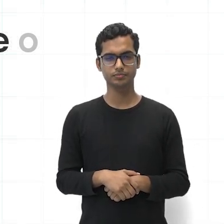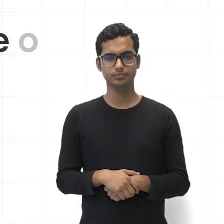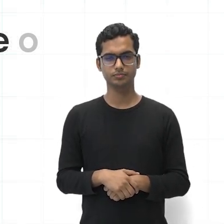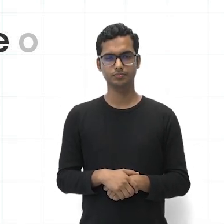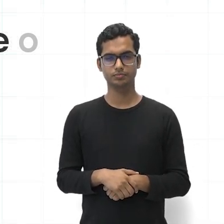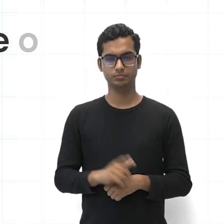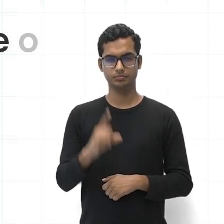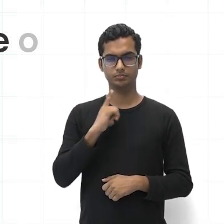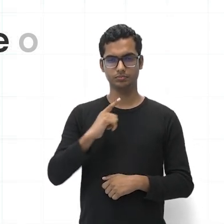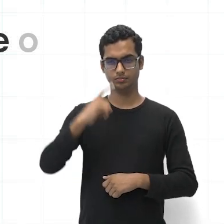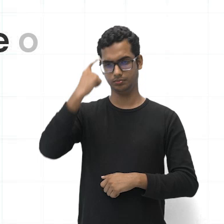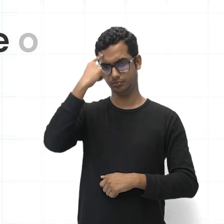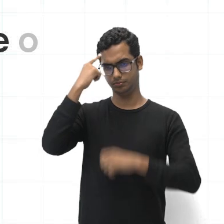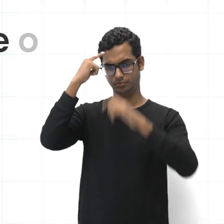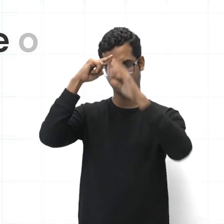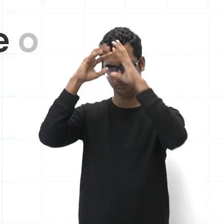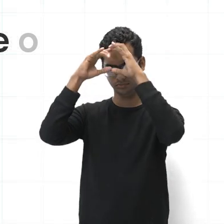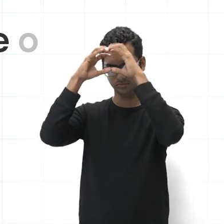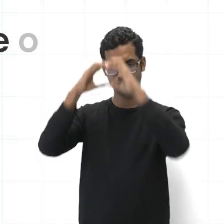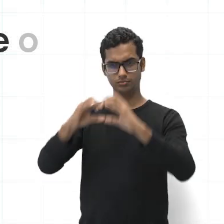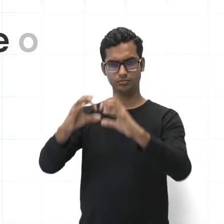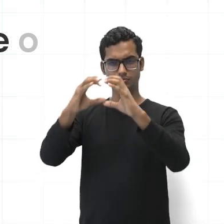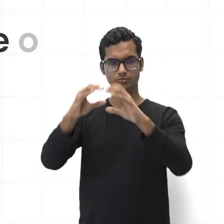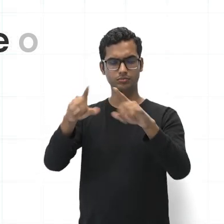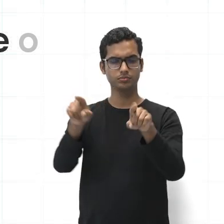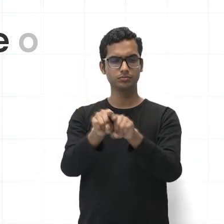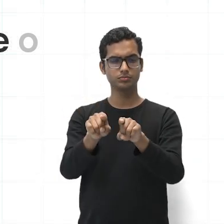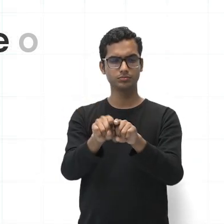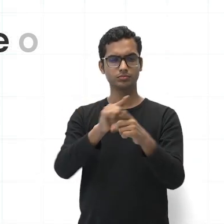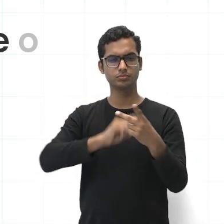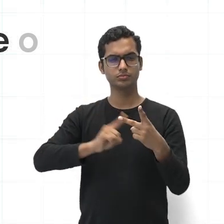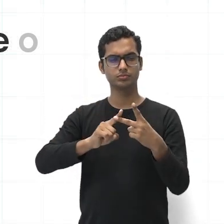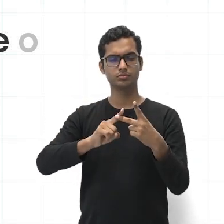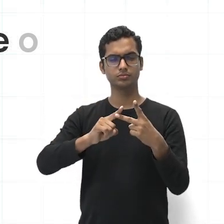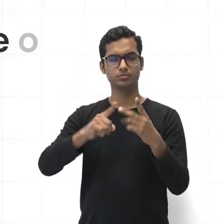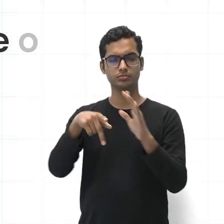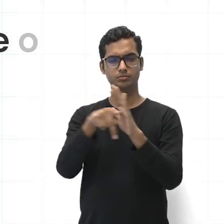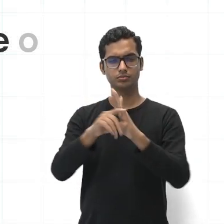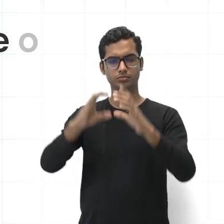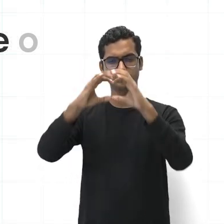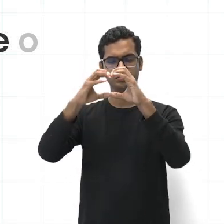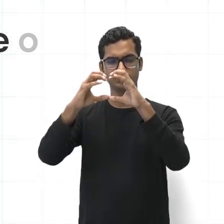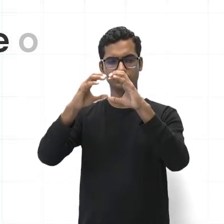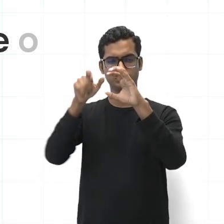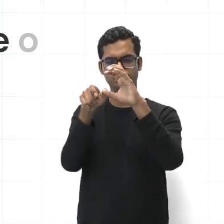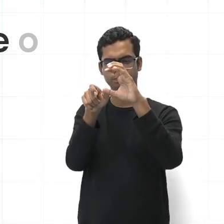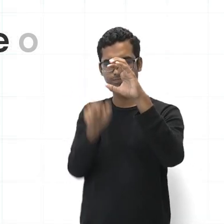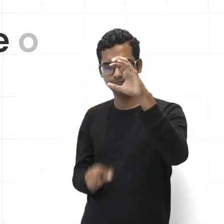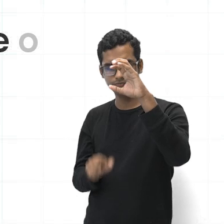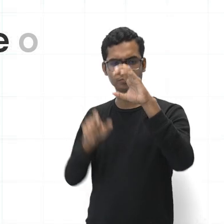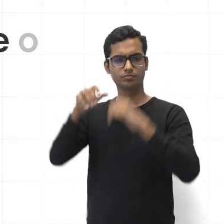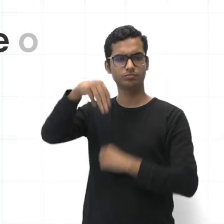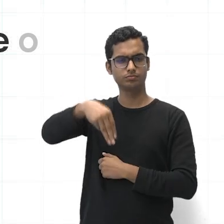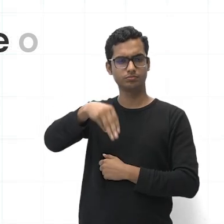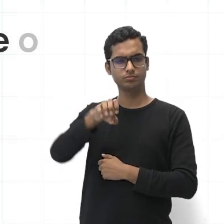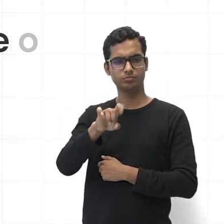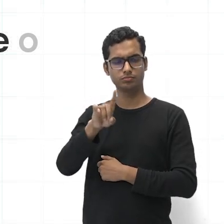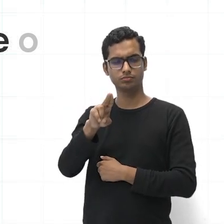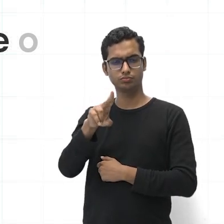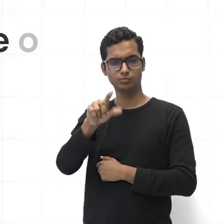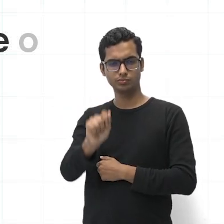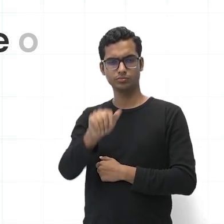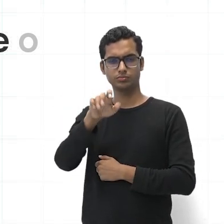composto pelo cérebro e pela medula espinhal ou espinal. O cérebro é